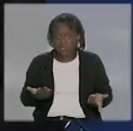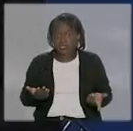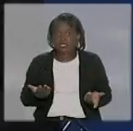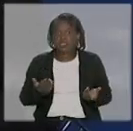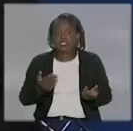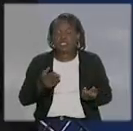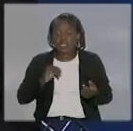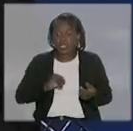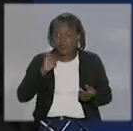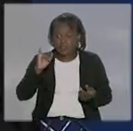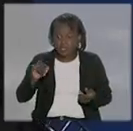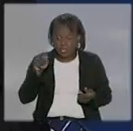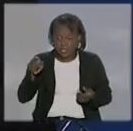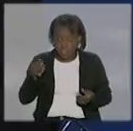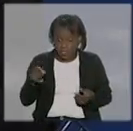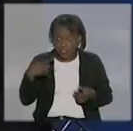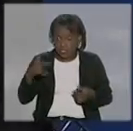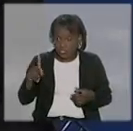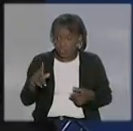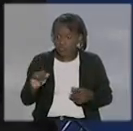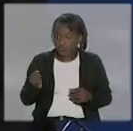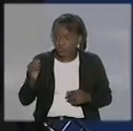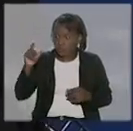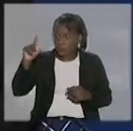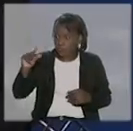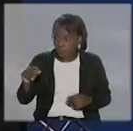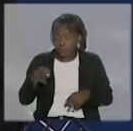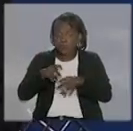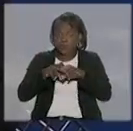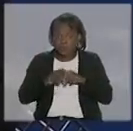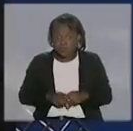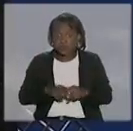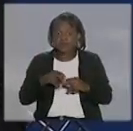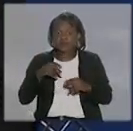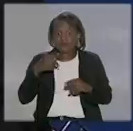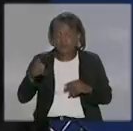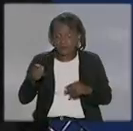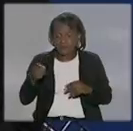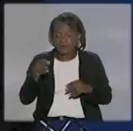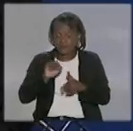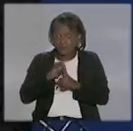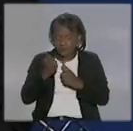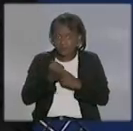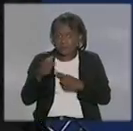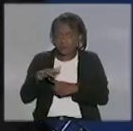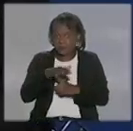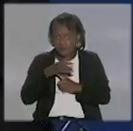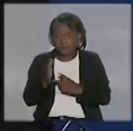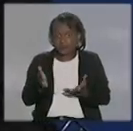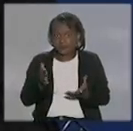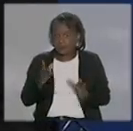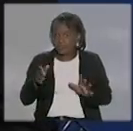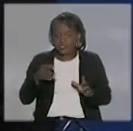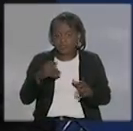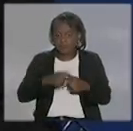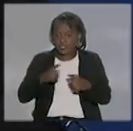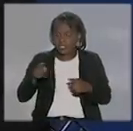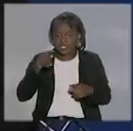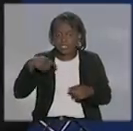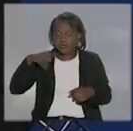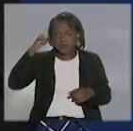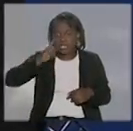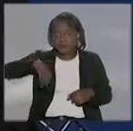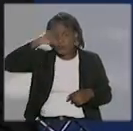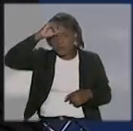é comunicar para o cliente que a taxa dele está mais baixa por causa também da questão socioambiental, porque senão o cliente não vai saber, né? Ele vai